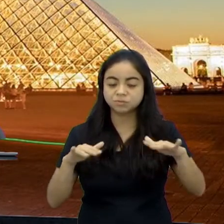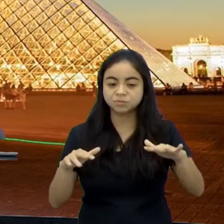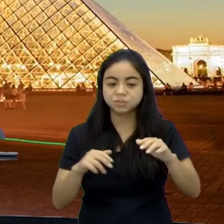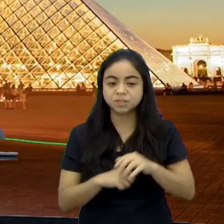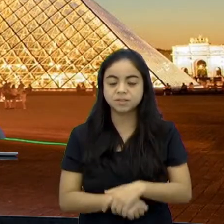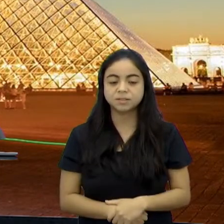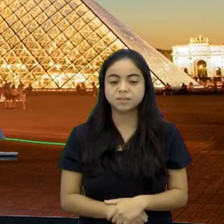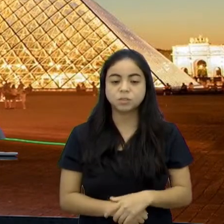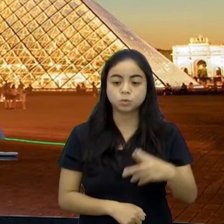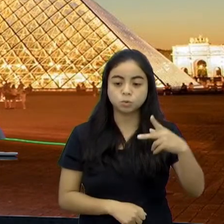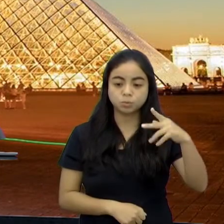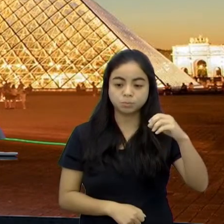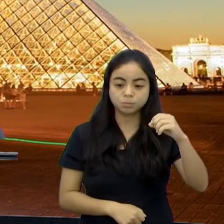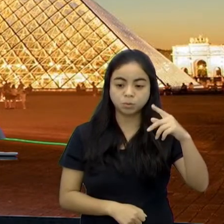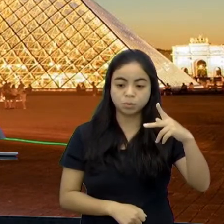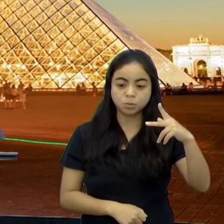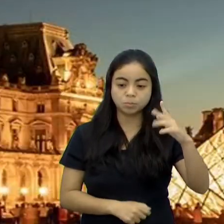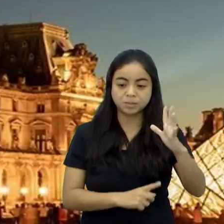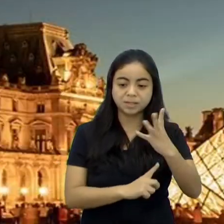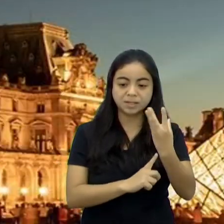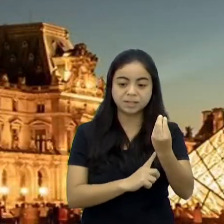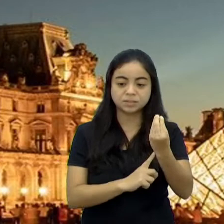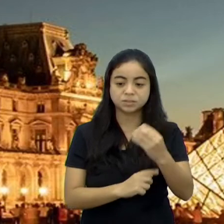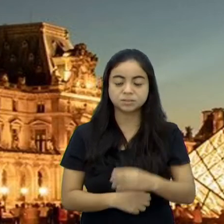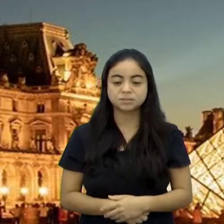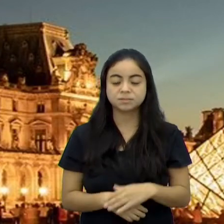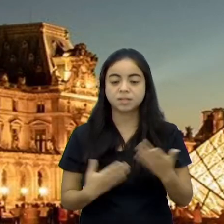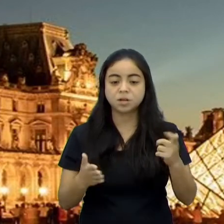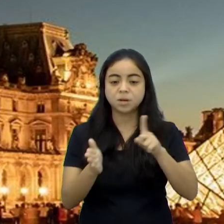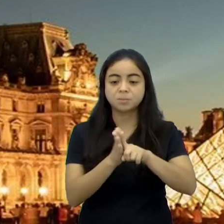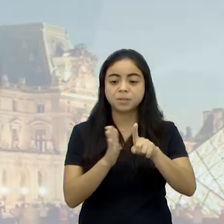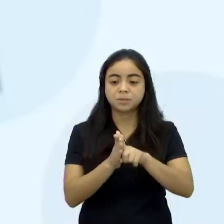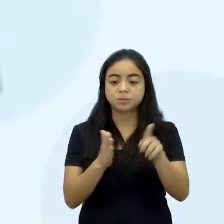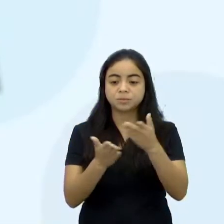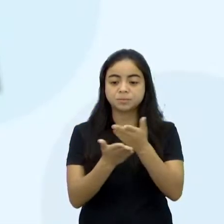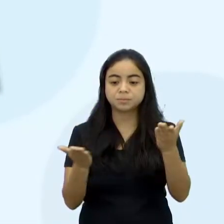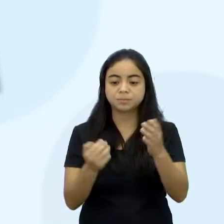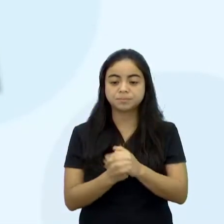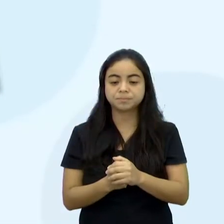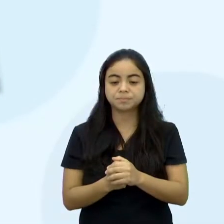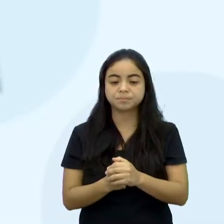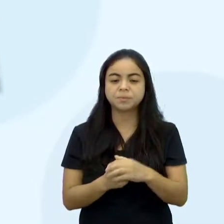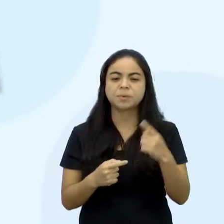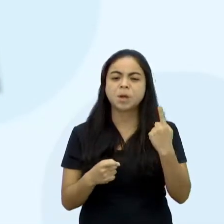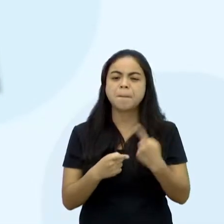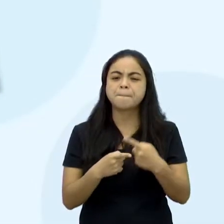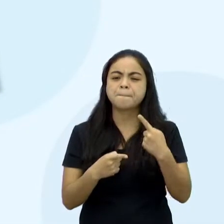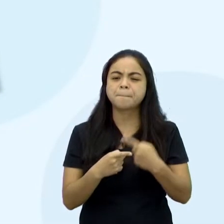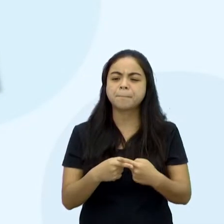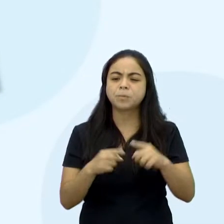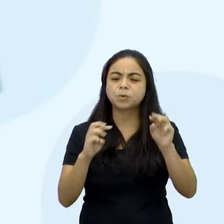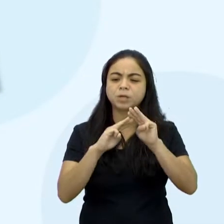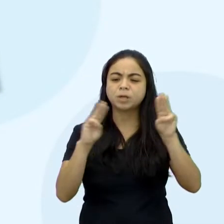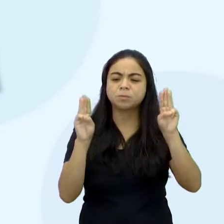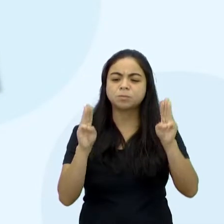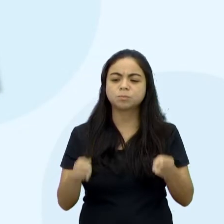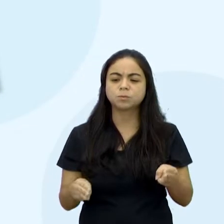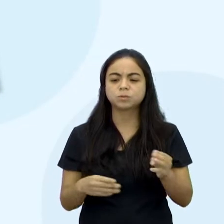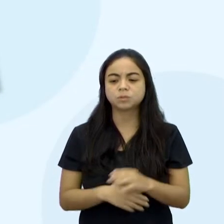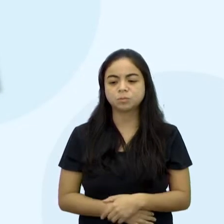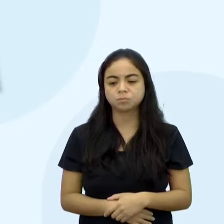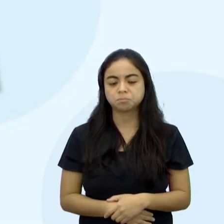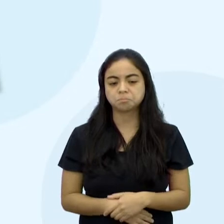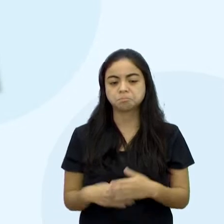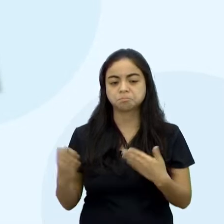pop art. Mas aí a gente chega na outra pergunta que nós temos norteadora. Olha só, mas por que um museu do meme? Essas informações, gente, estão